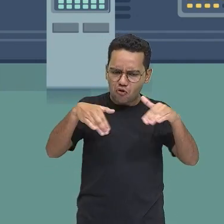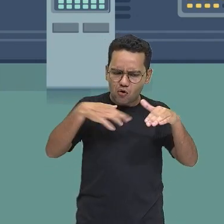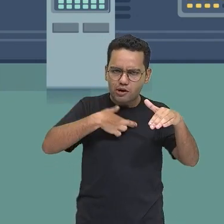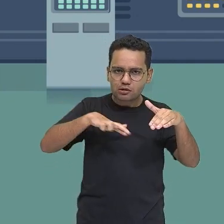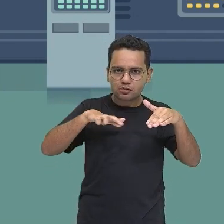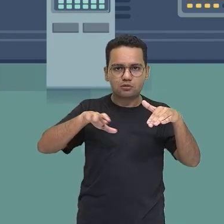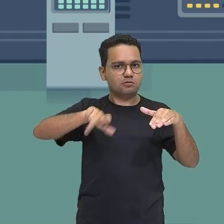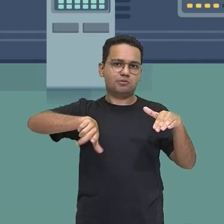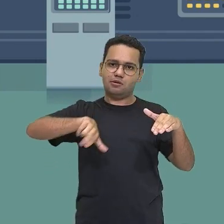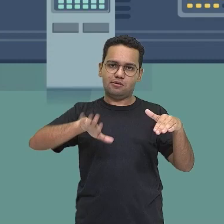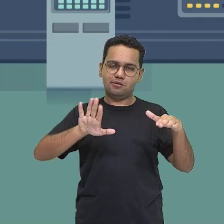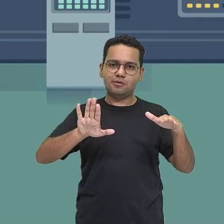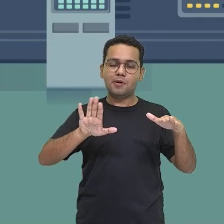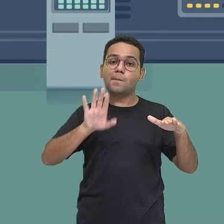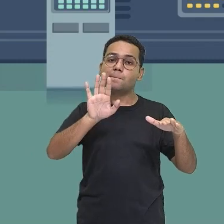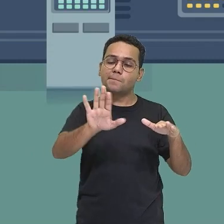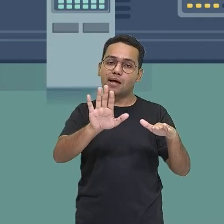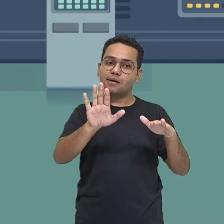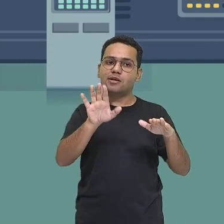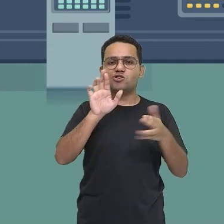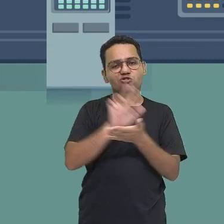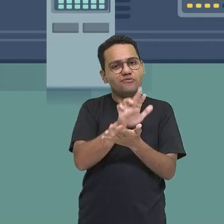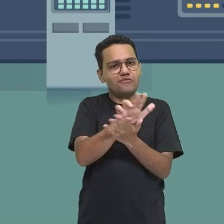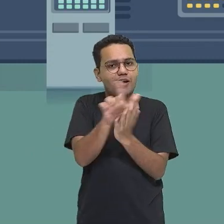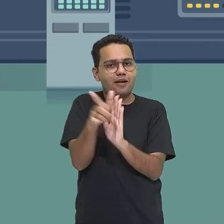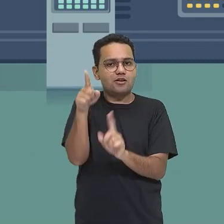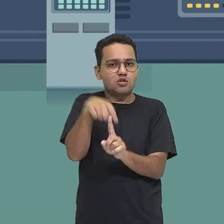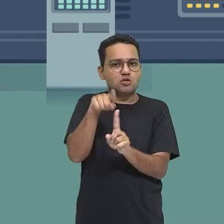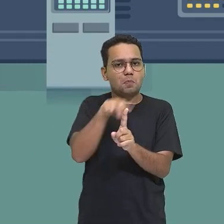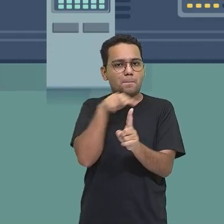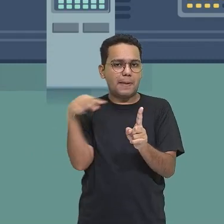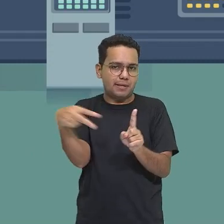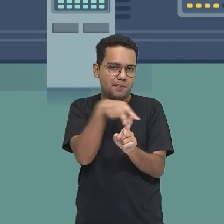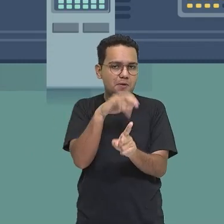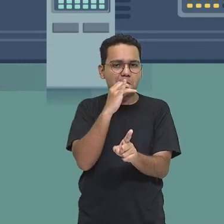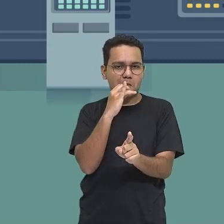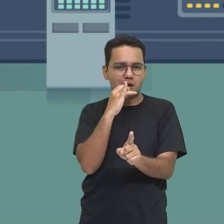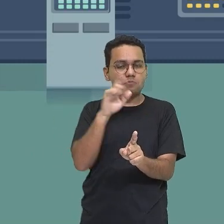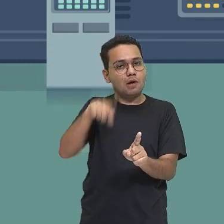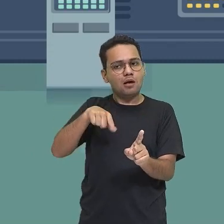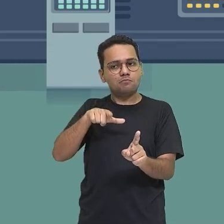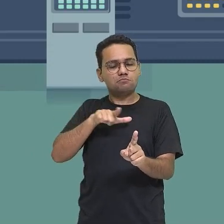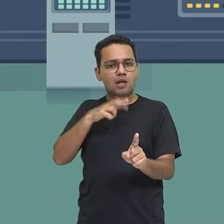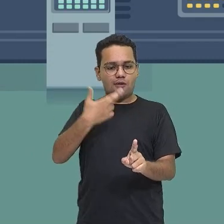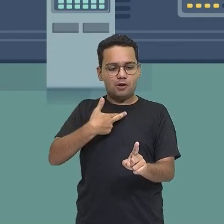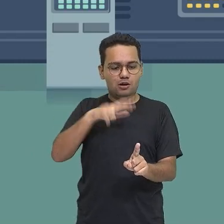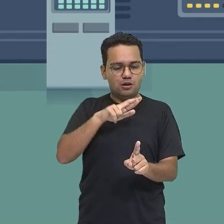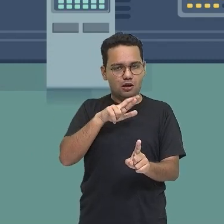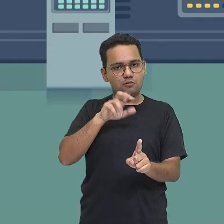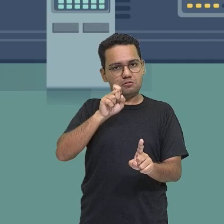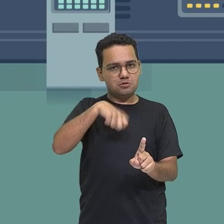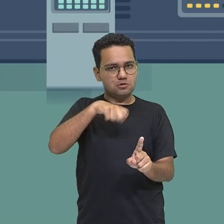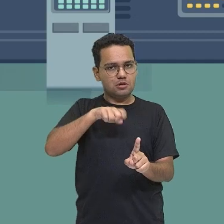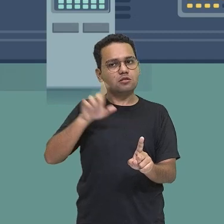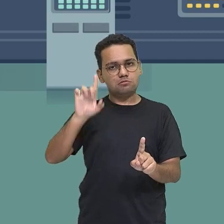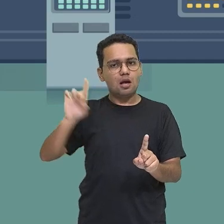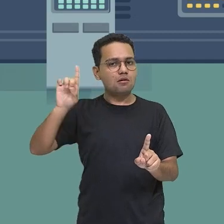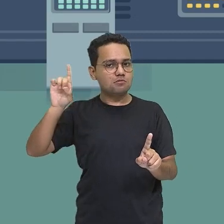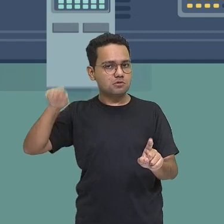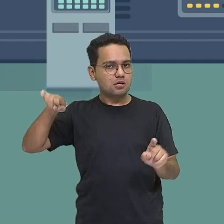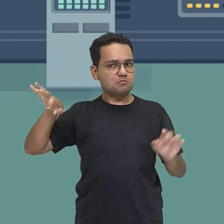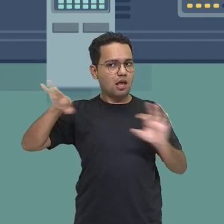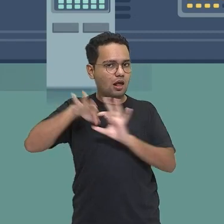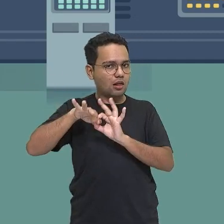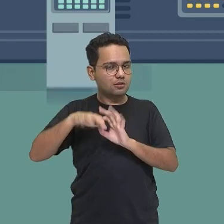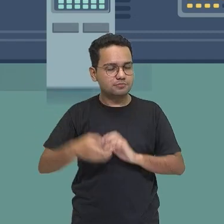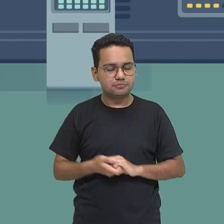forma, a origem da vida envolvendo, na forma divina, que nós temos um Deus, temos que falar também